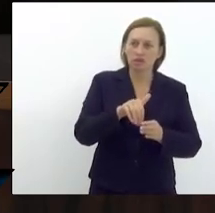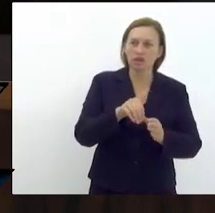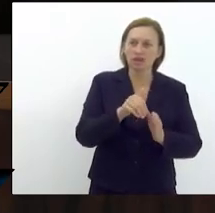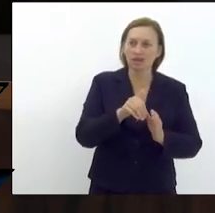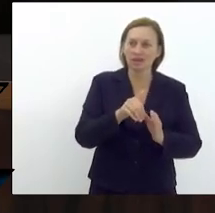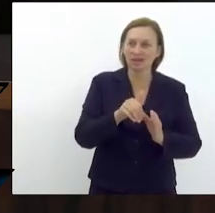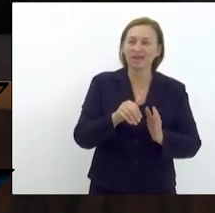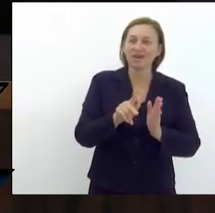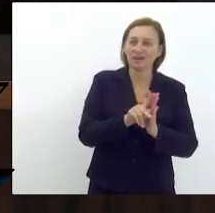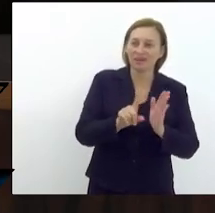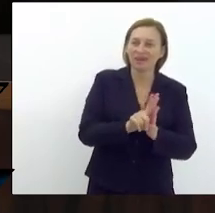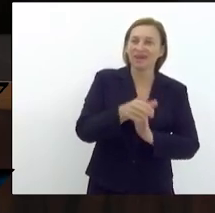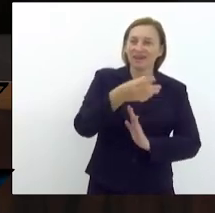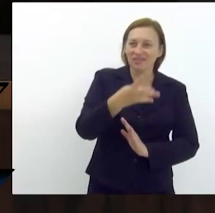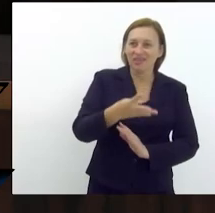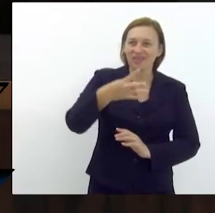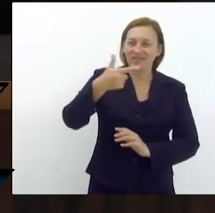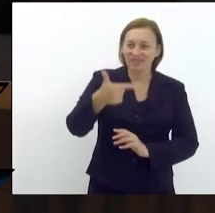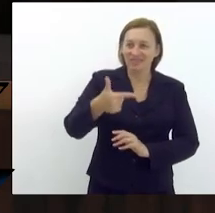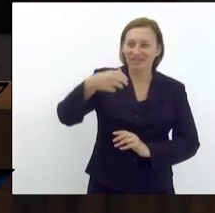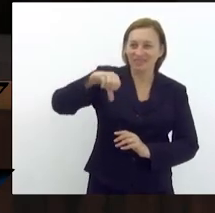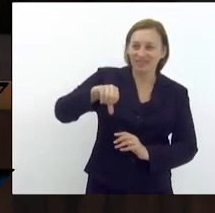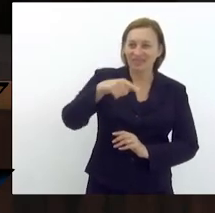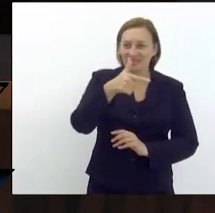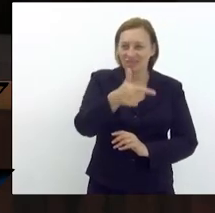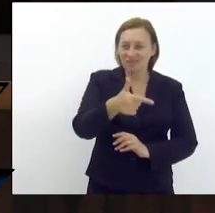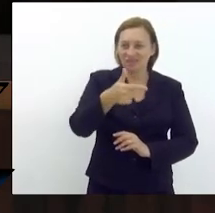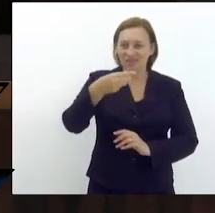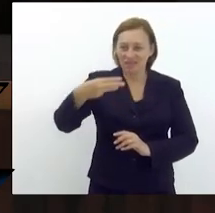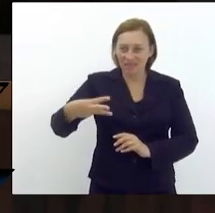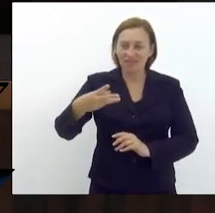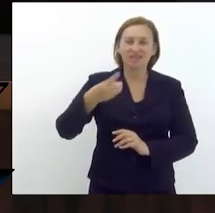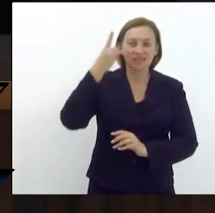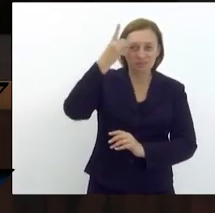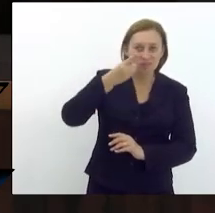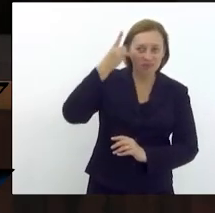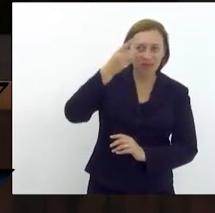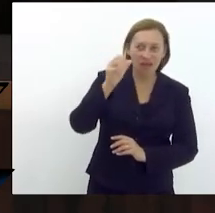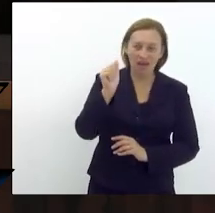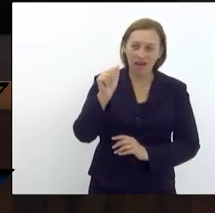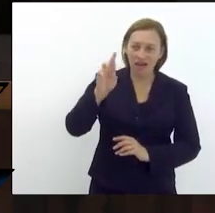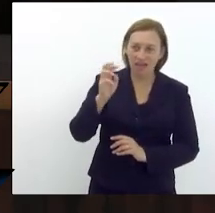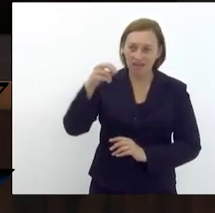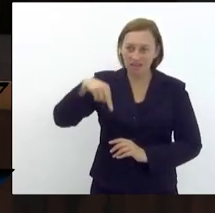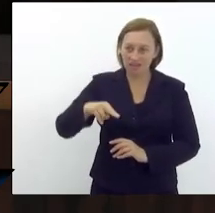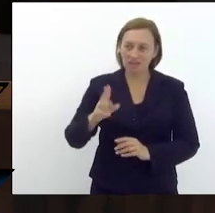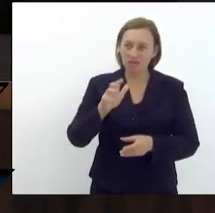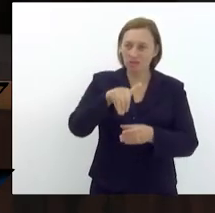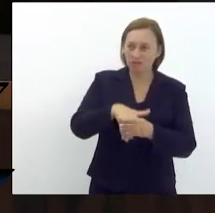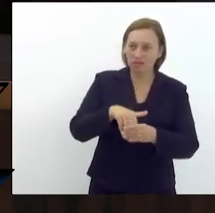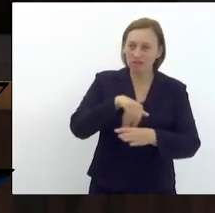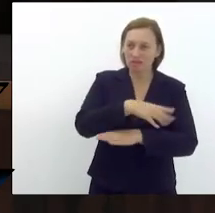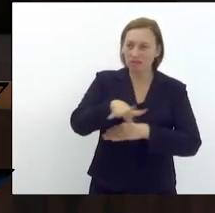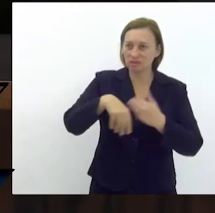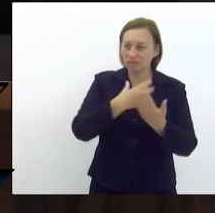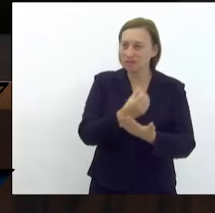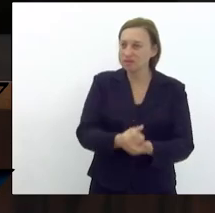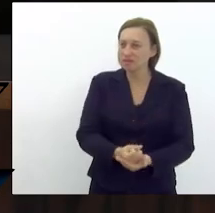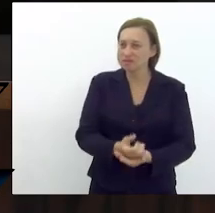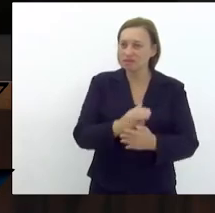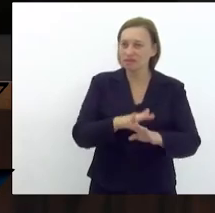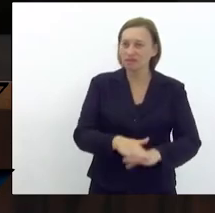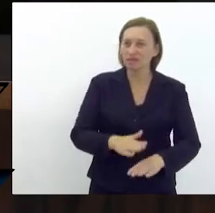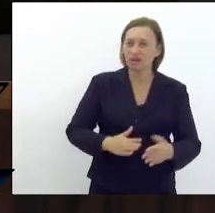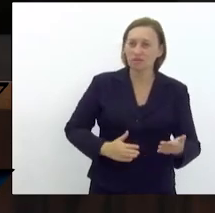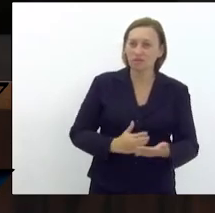do dia projeto de lei 429 de 2023 Deputado Anderson Moraes em votação sobre os que aprovam